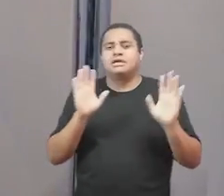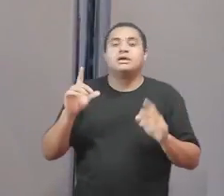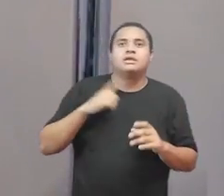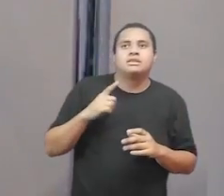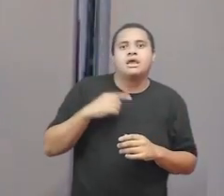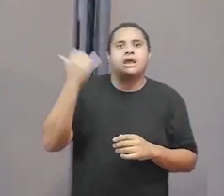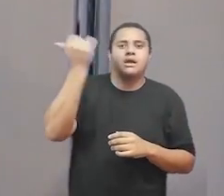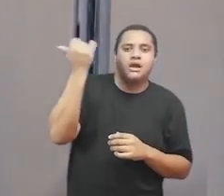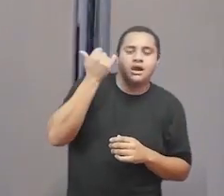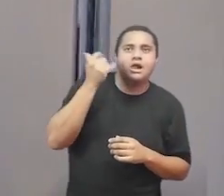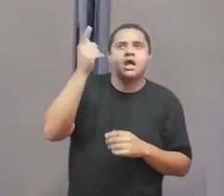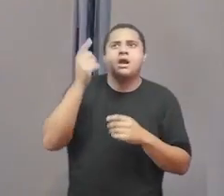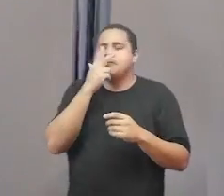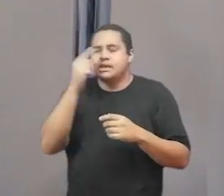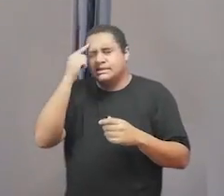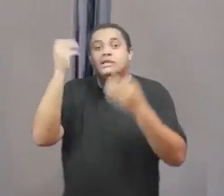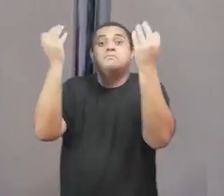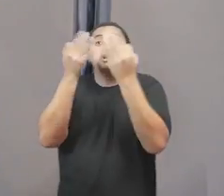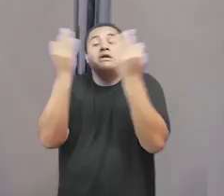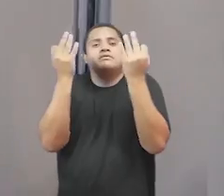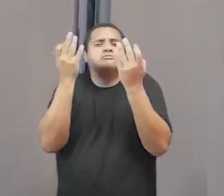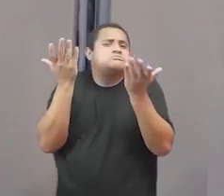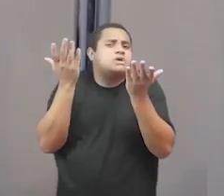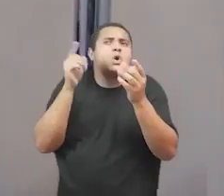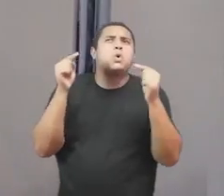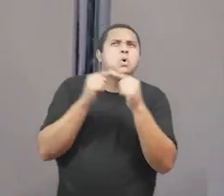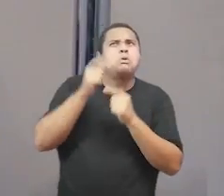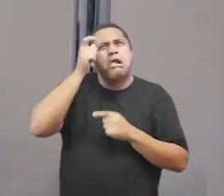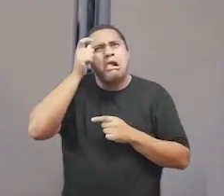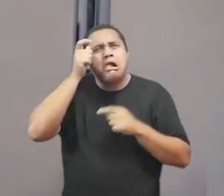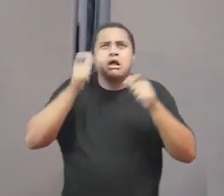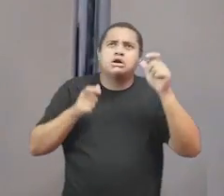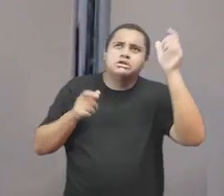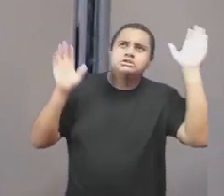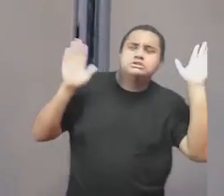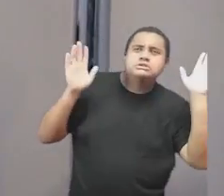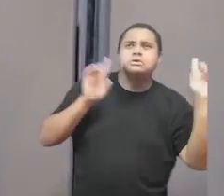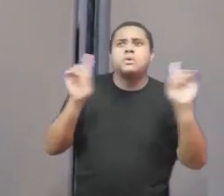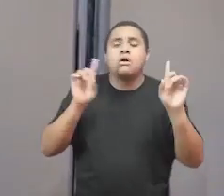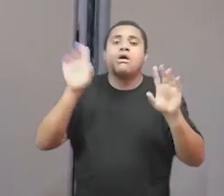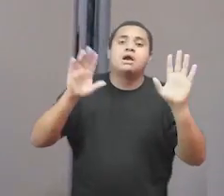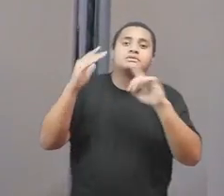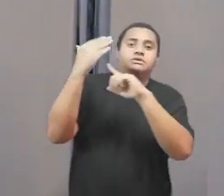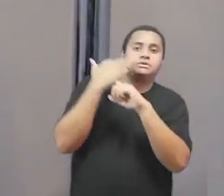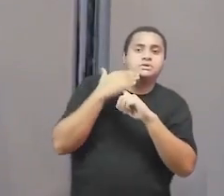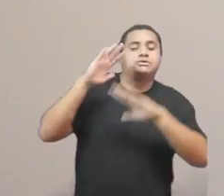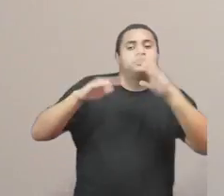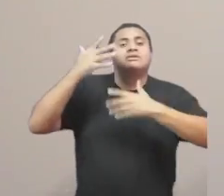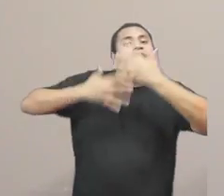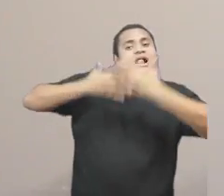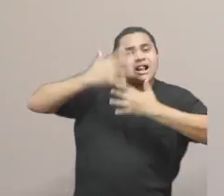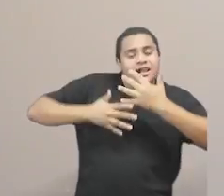perfeccionismo. Ela é anjinho ou diabinho? Depende. A voz do perfeccionismo, de vez em quando, ela te ajuda, de vez em quando ela te